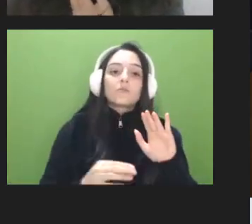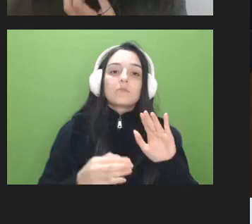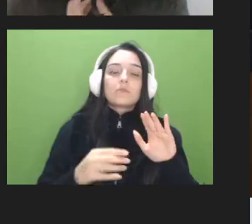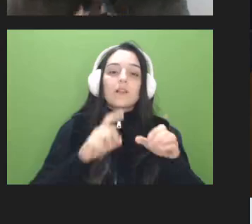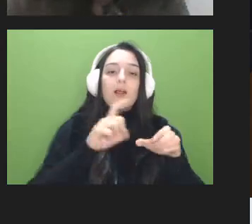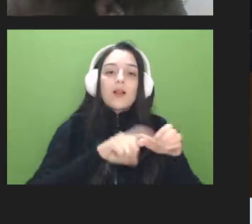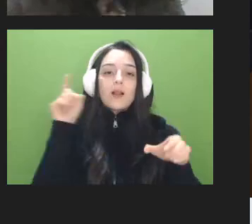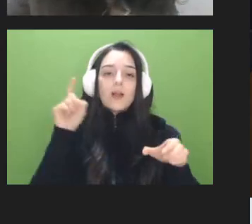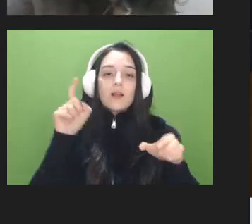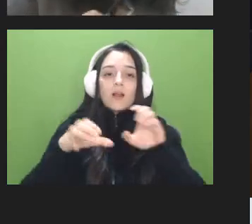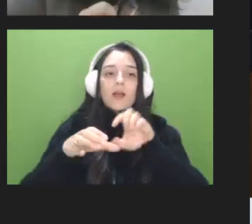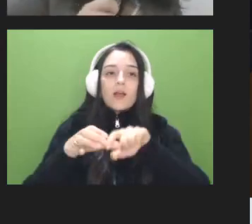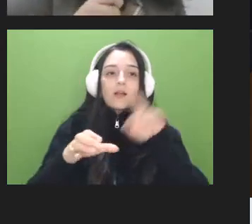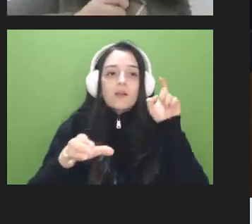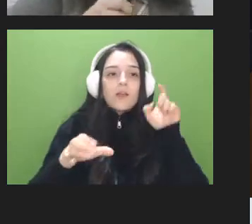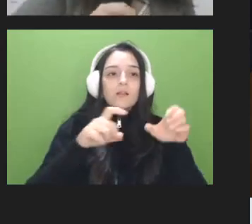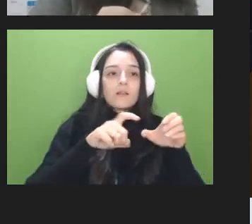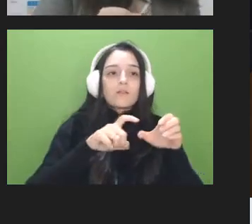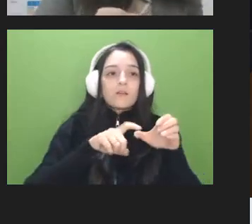pensar as nossas relações.